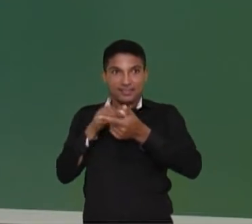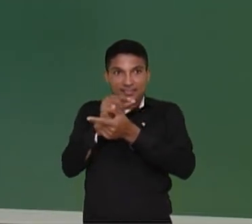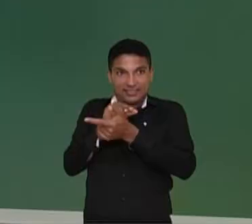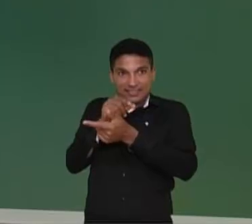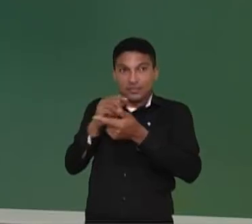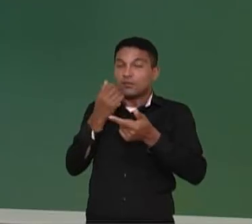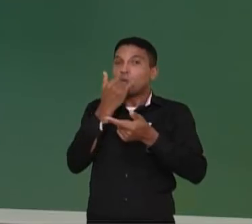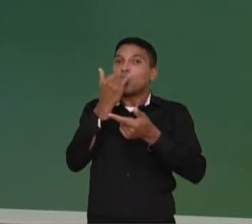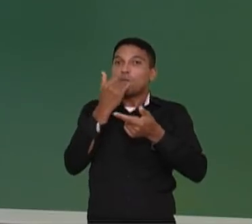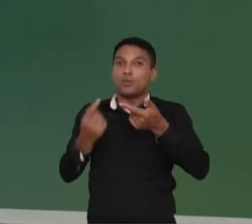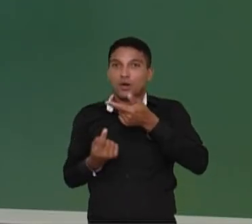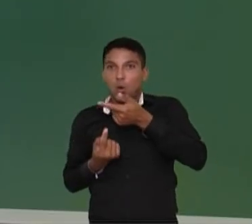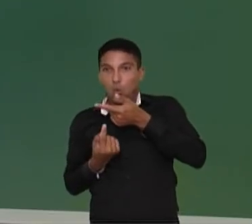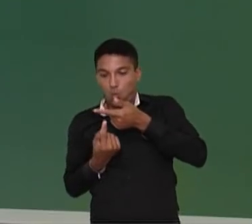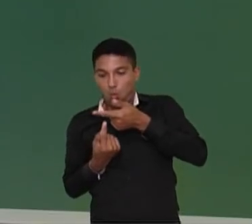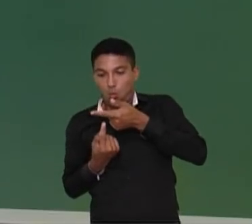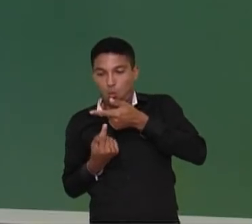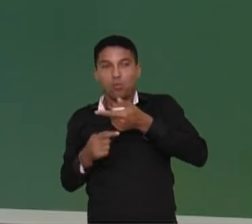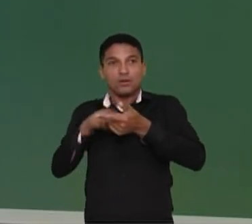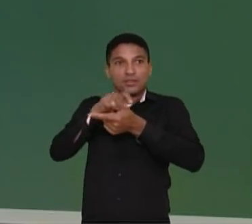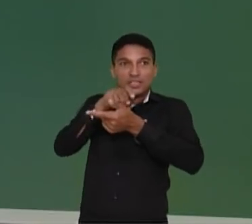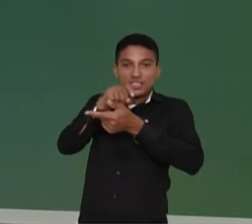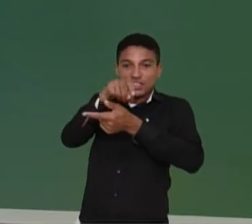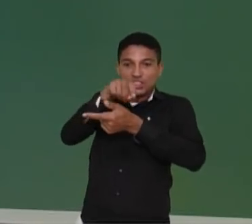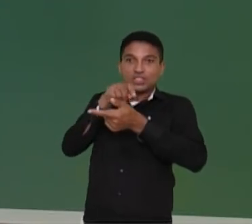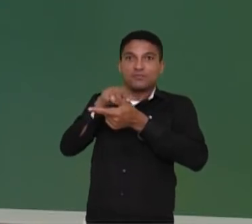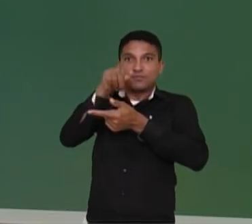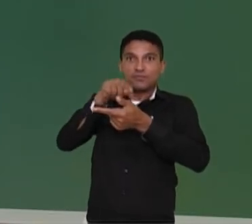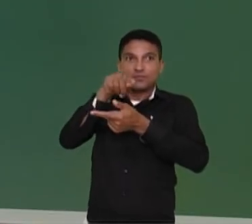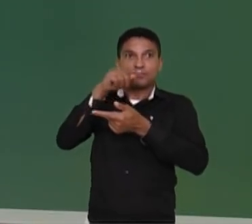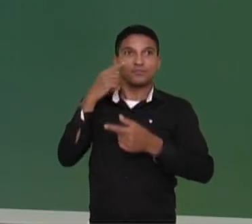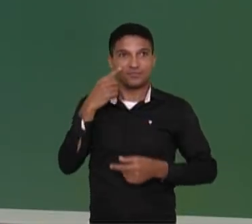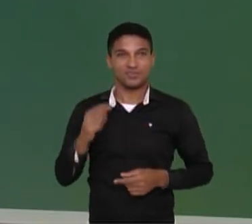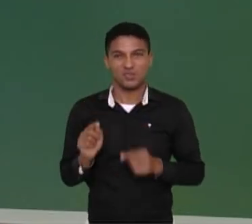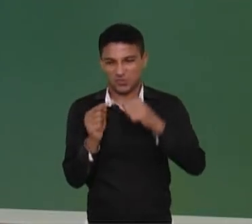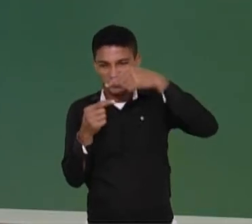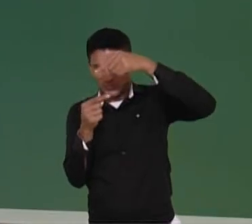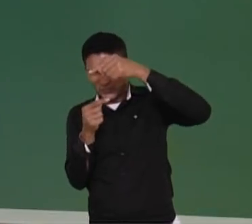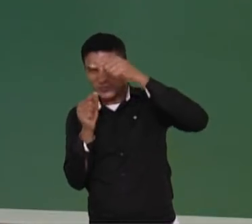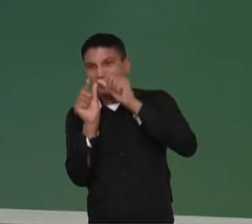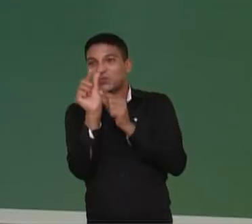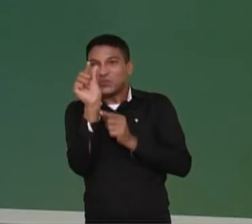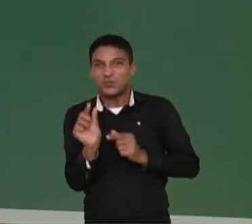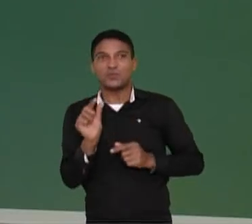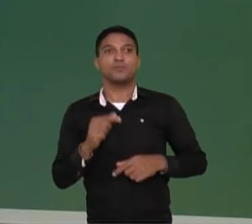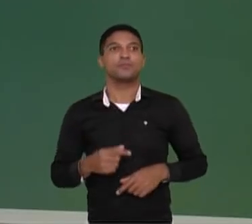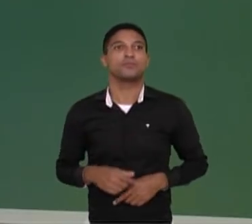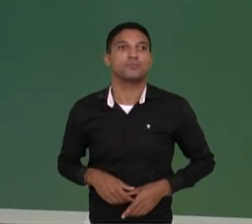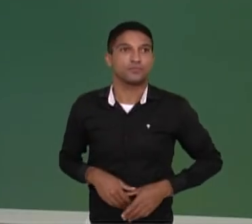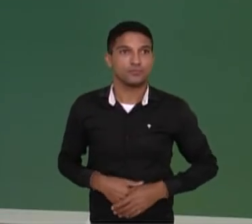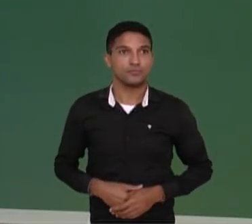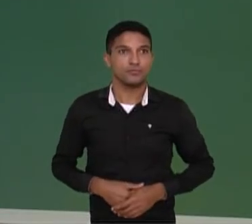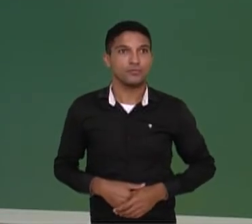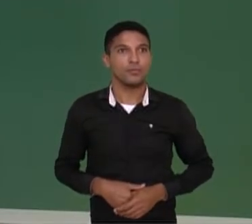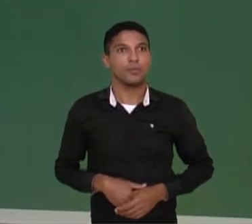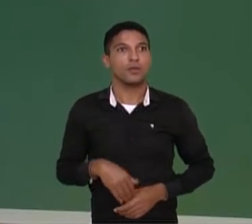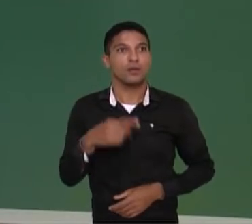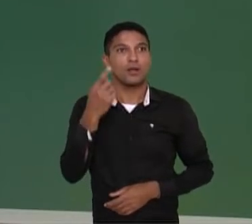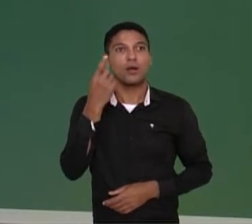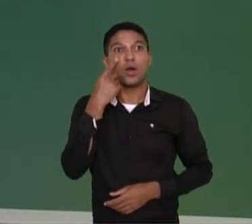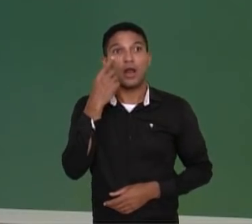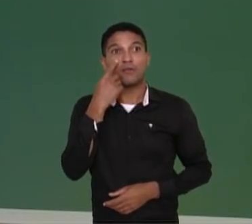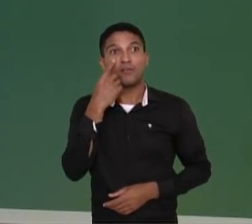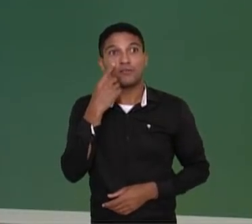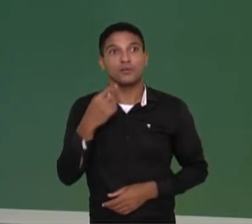proporção. Lado menor dividido pelo lado maior. Lado menor dividido pelo lado